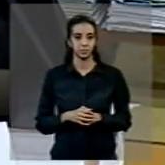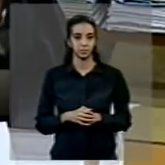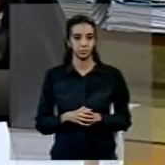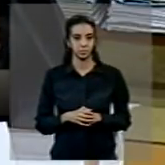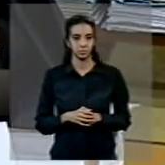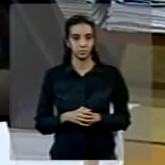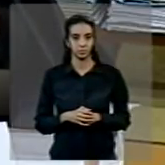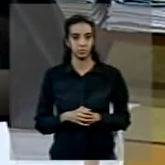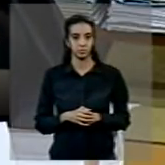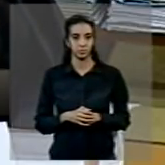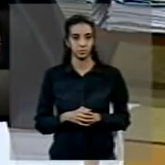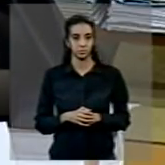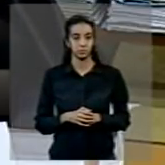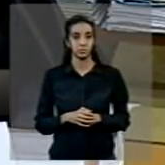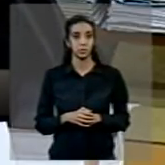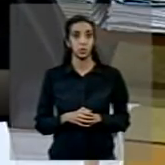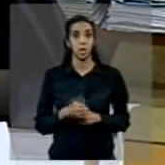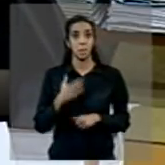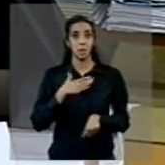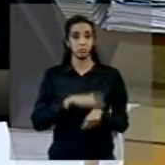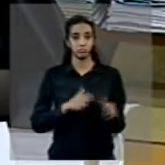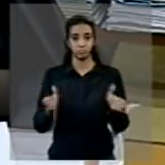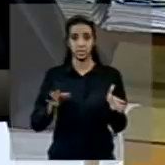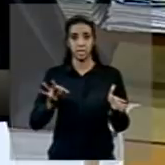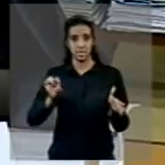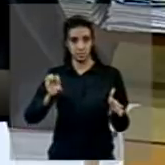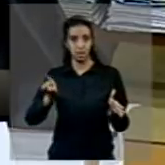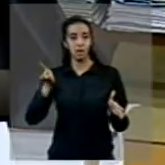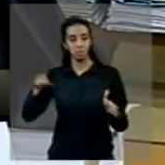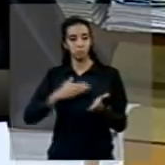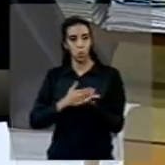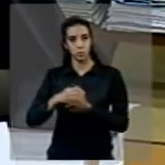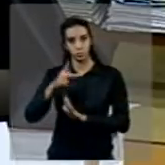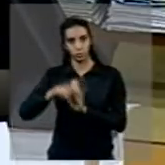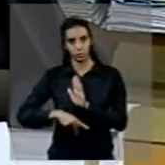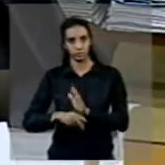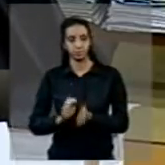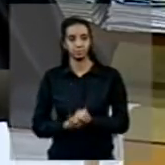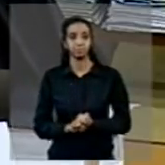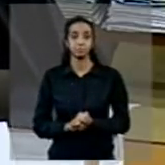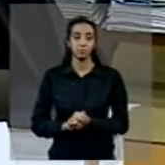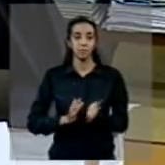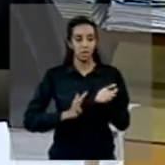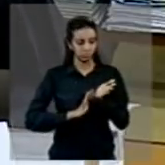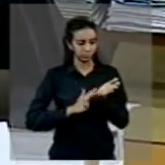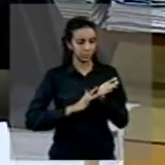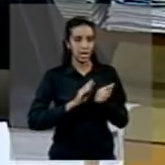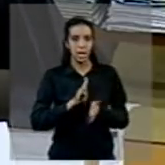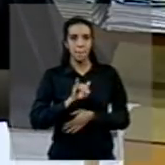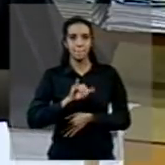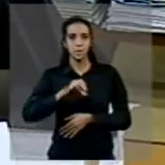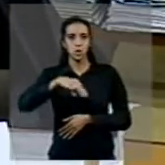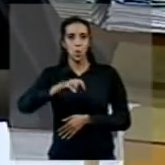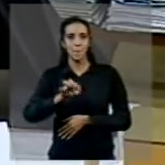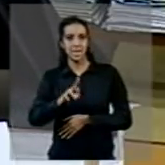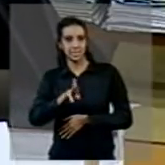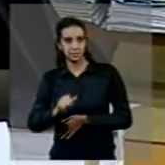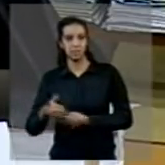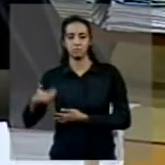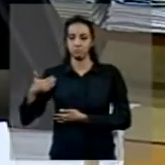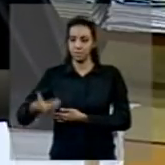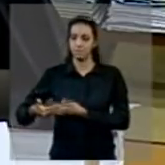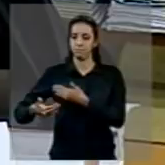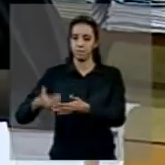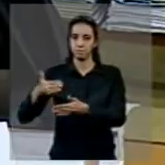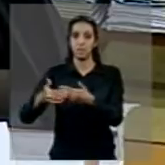adotado na minha gestão no TSE. A implementação da biometria tem sido gradativa, sendo que nas